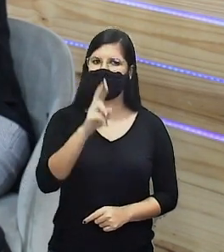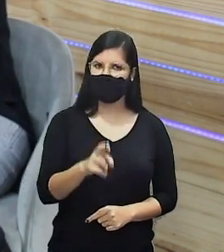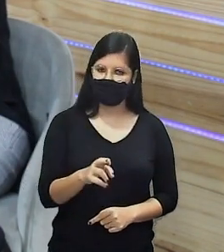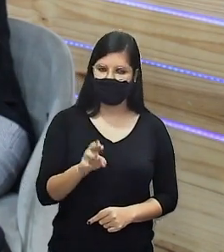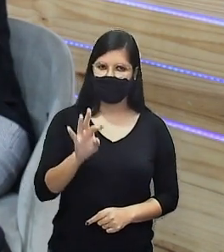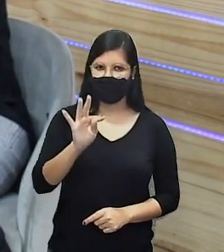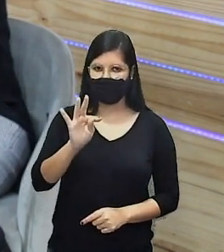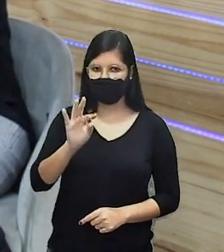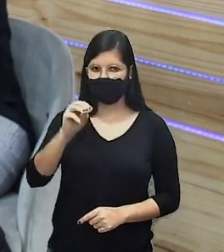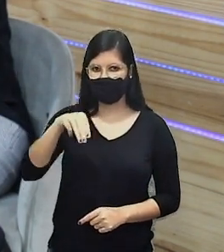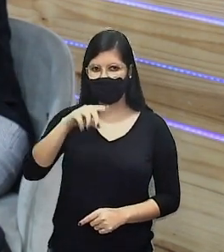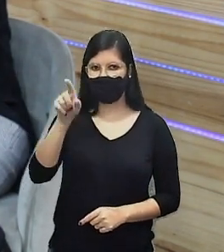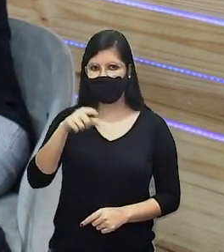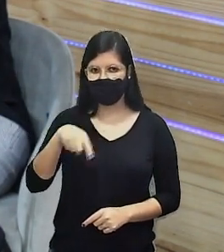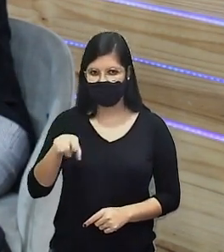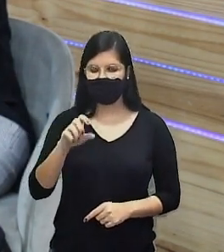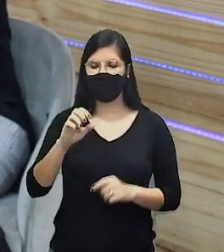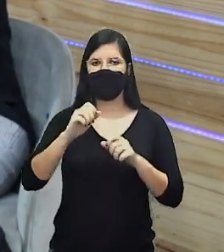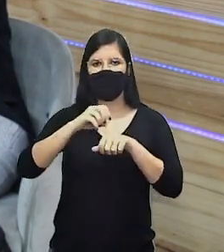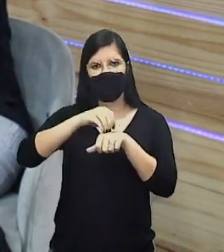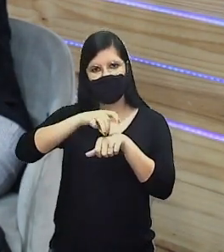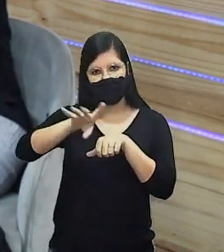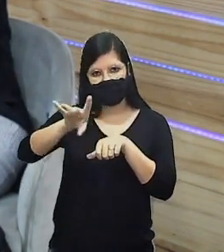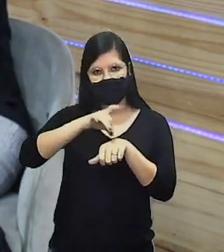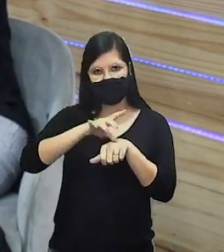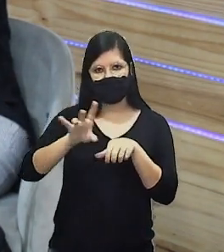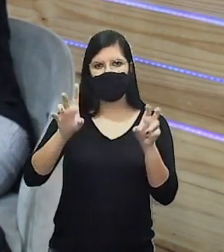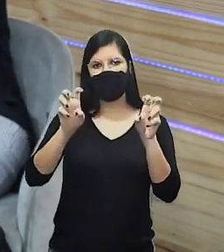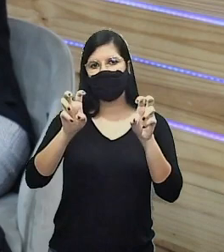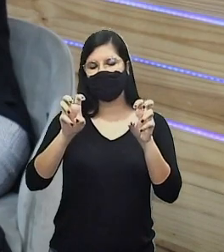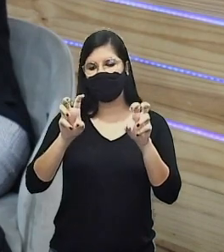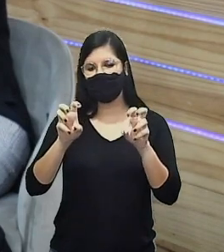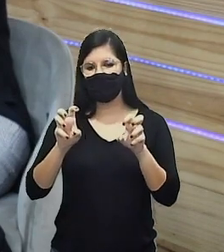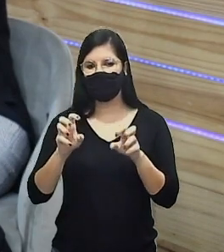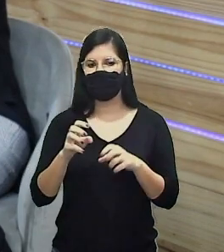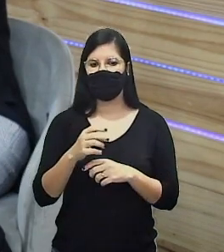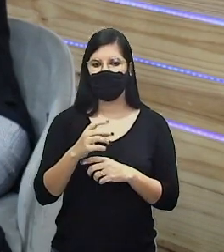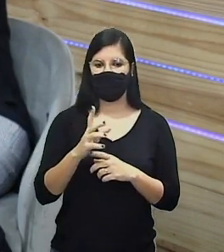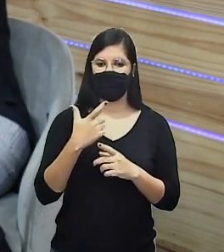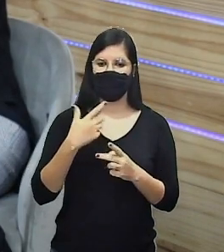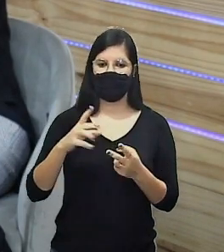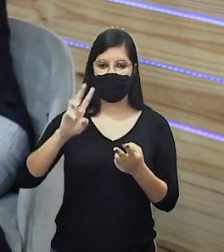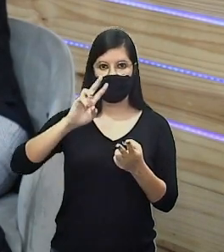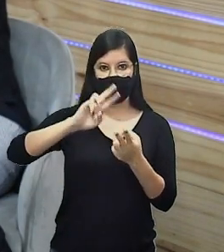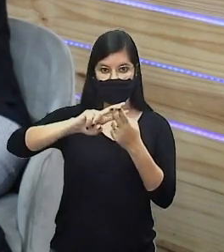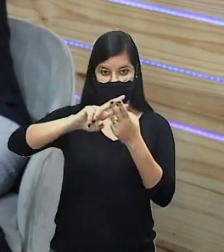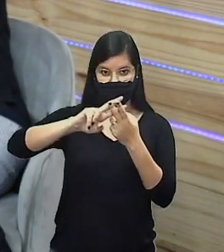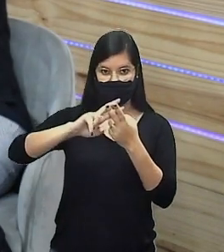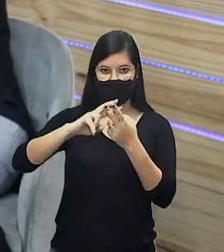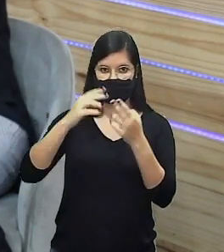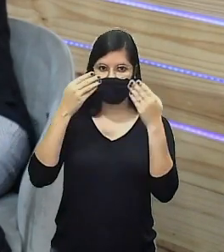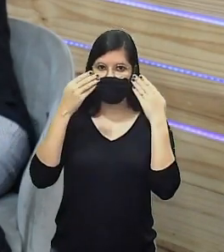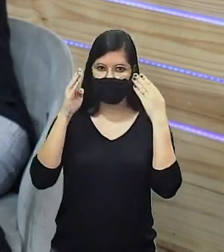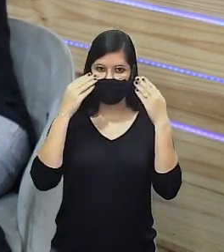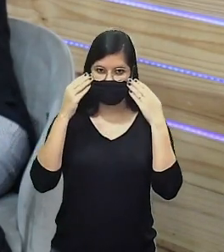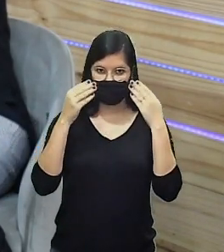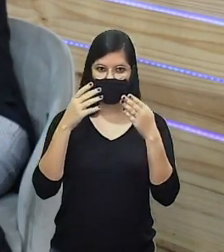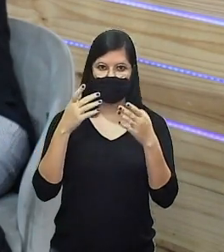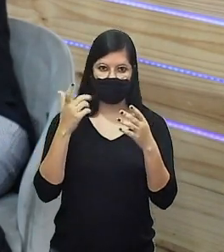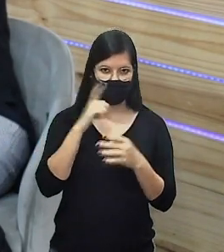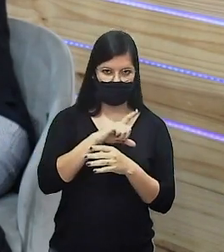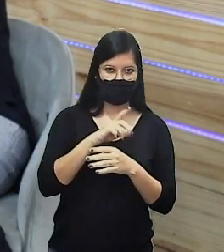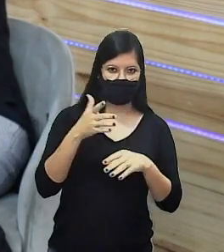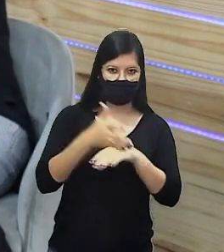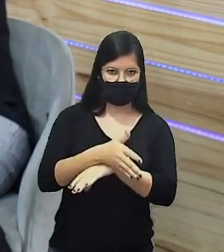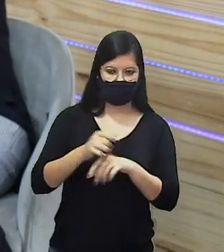ele publicou um álbum que eu achei super interessante o título. Chama-se Tribunal do Facebook. Se vocês já conseguirem acompanhar